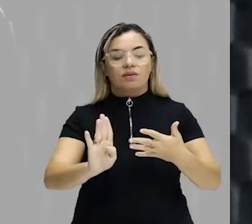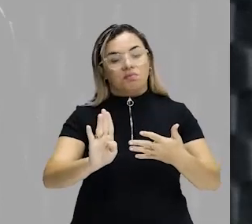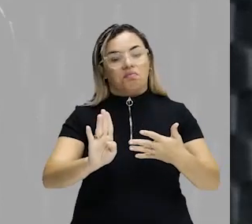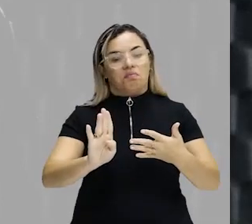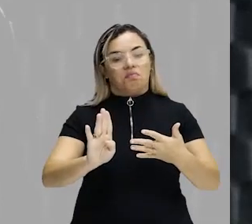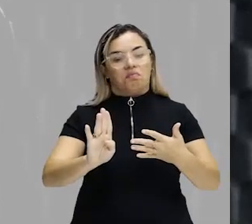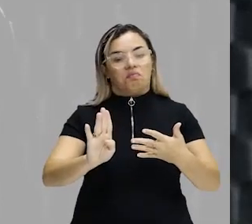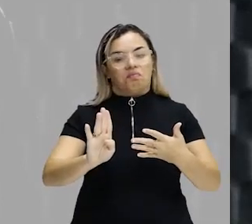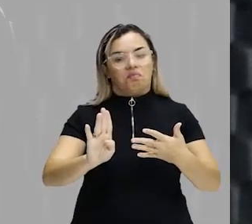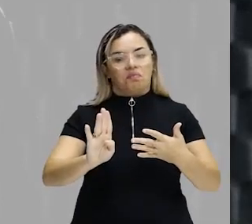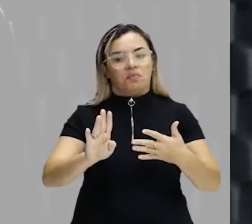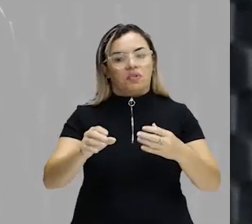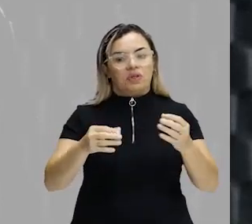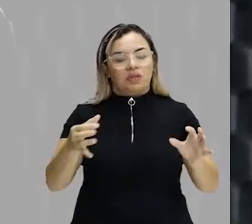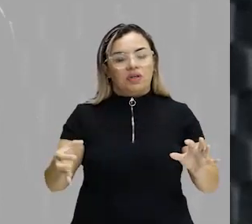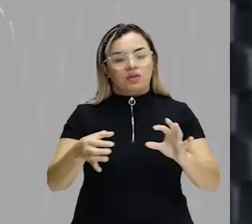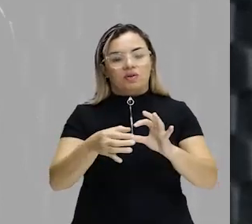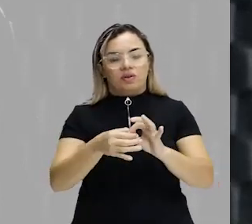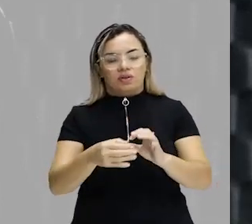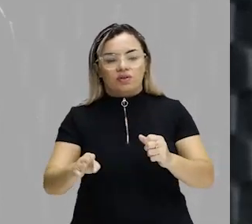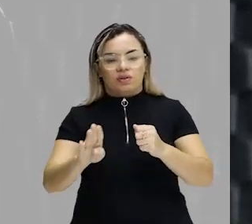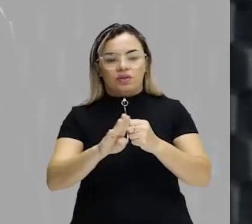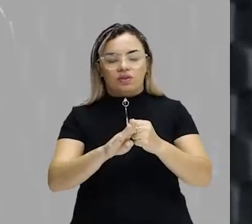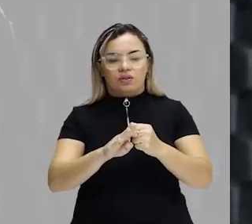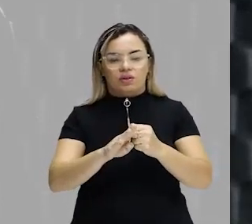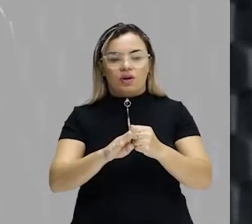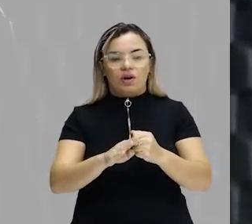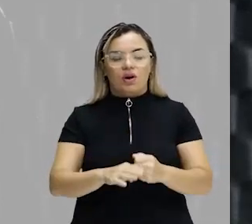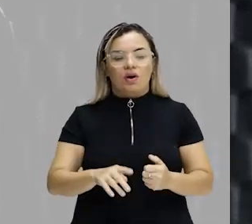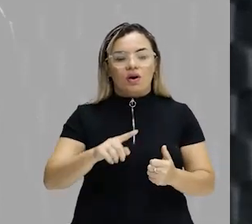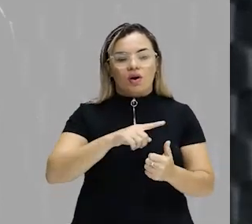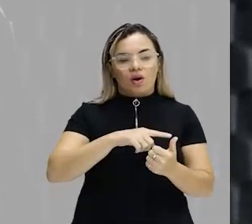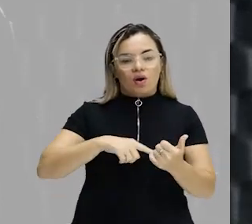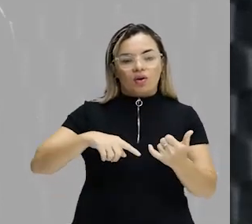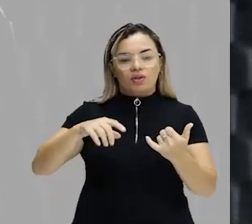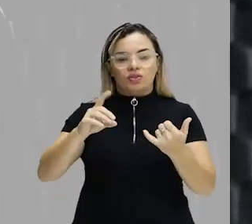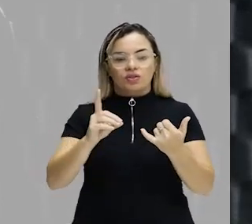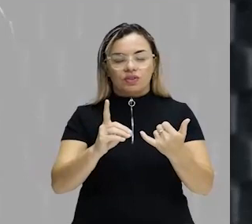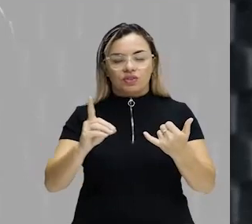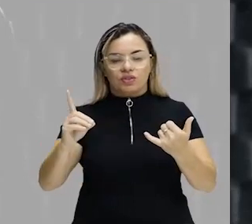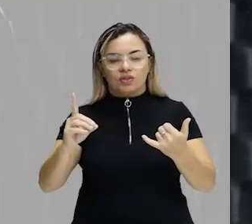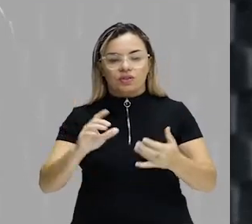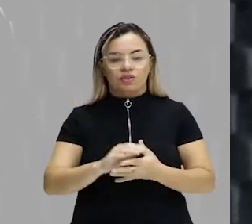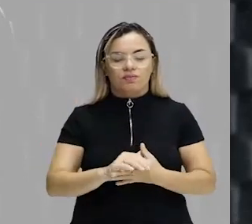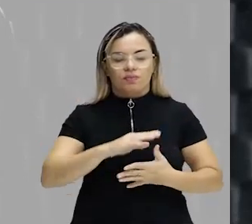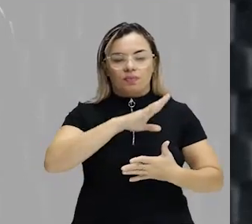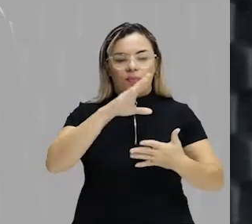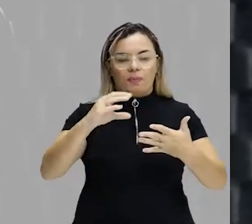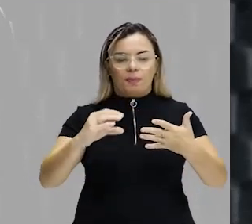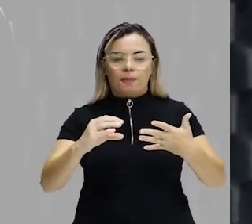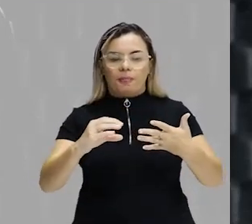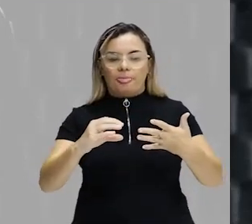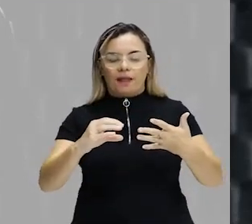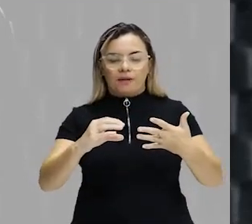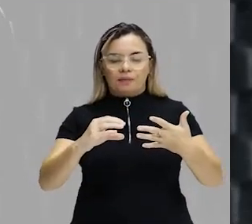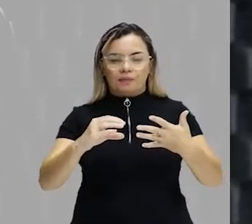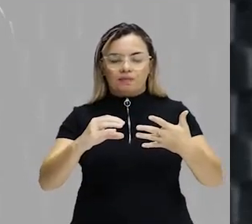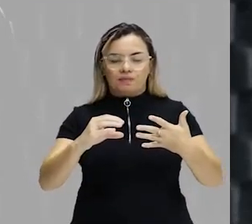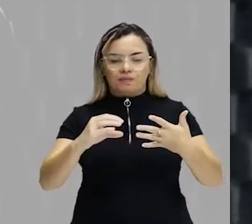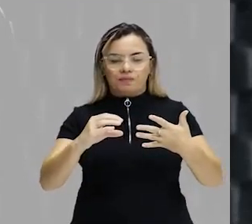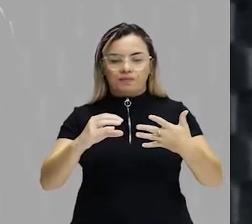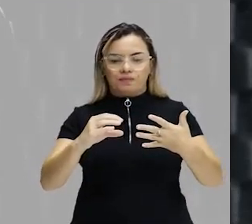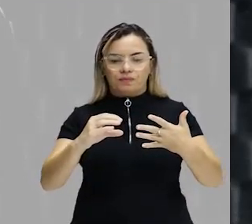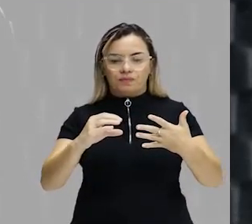dizer se está certo ou não. Letra C. Como estava enfarado, nervoso, de sua